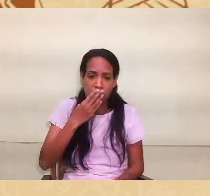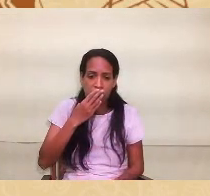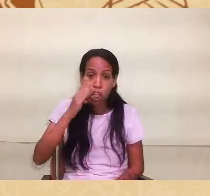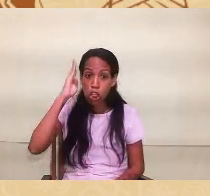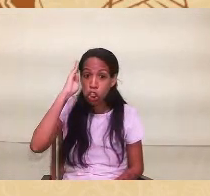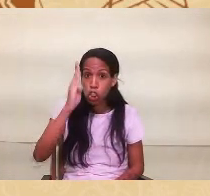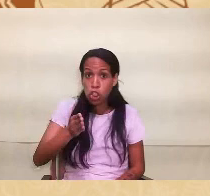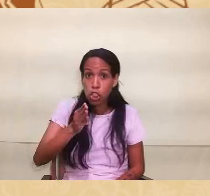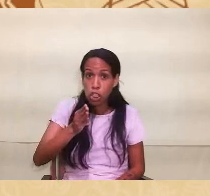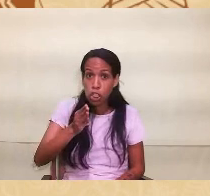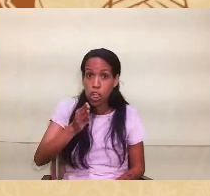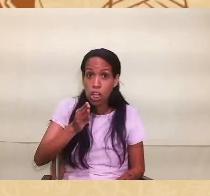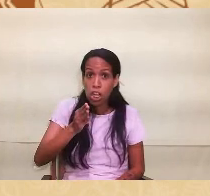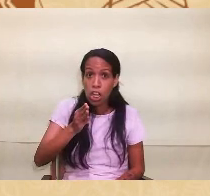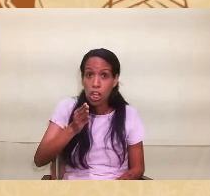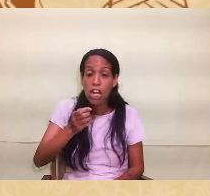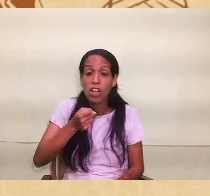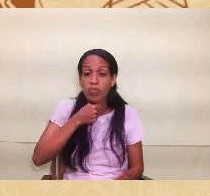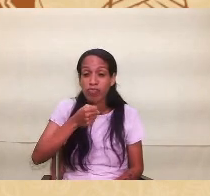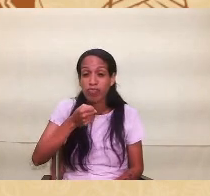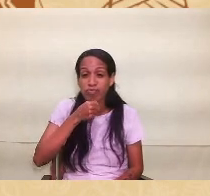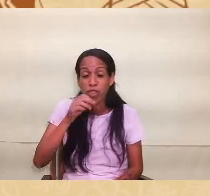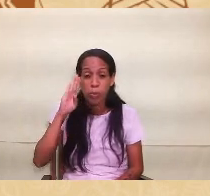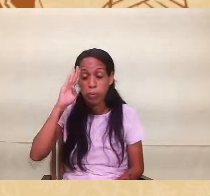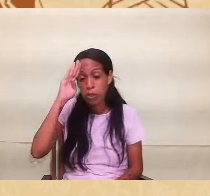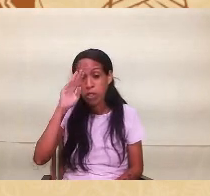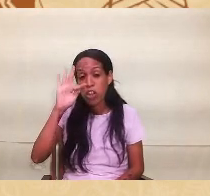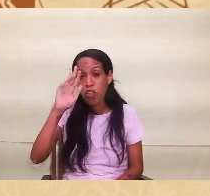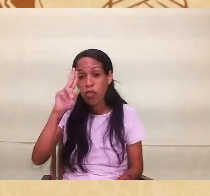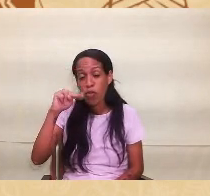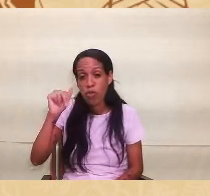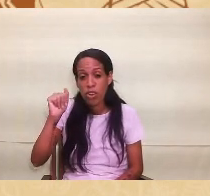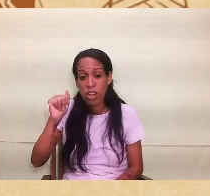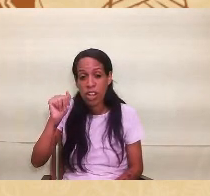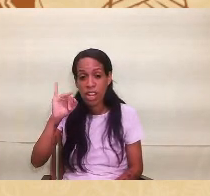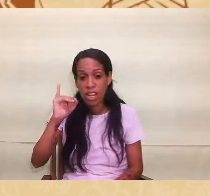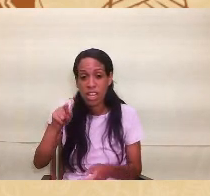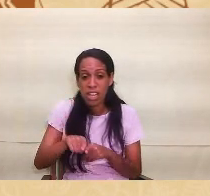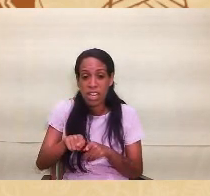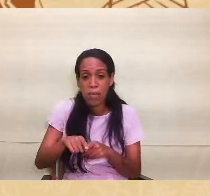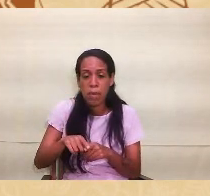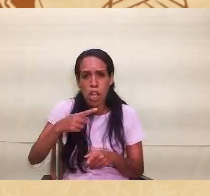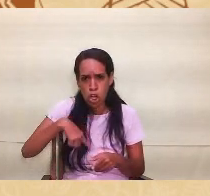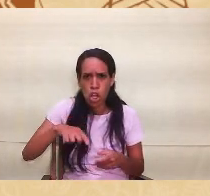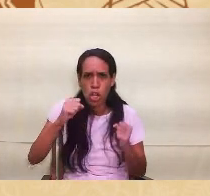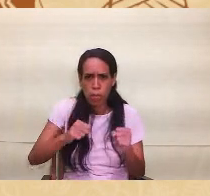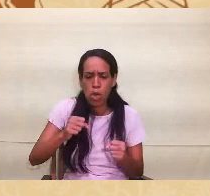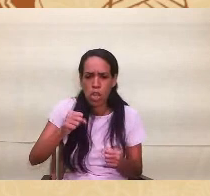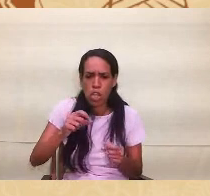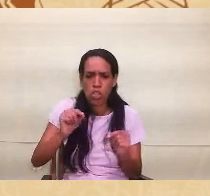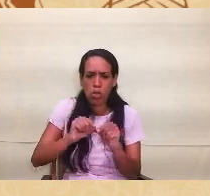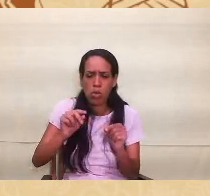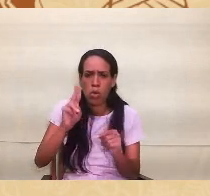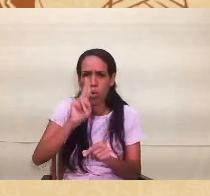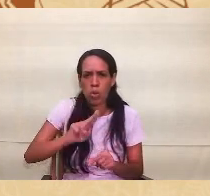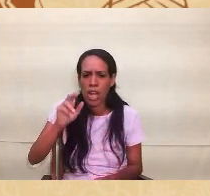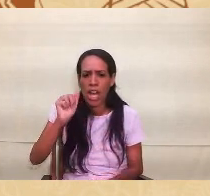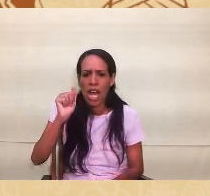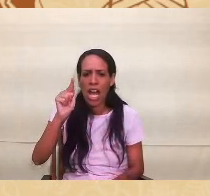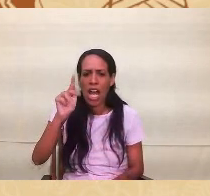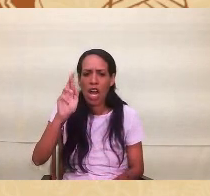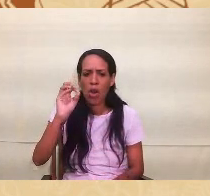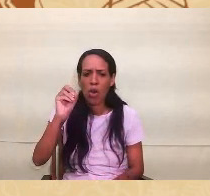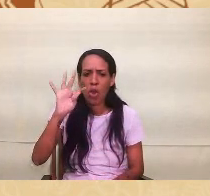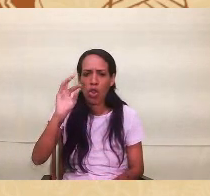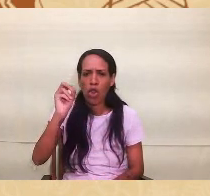discurso de Bolsonaro e da FUNAI. Não, o índio tem direito de produzir na soja agricultura e de usar agrotóxico. A gente não pode usar agrotóxico.